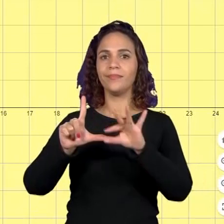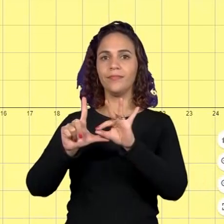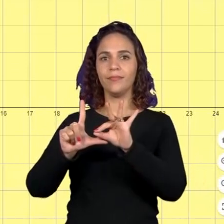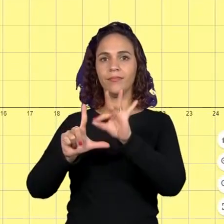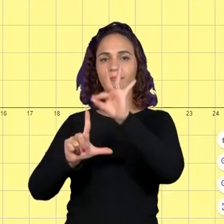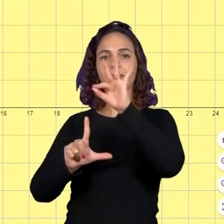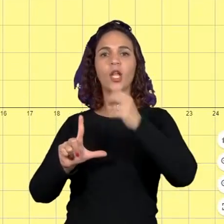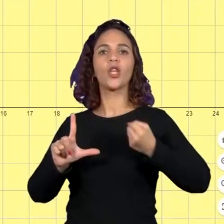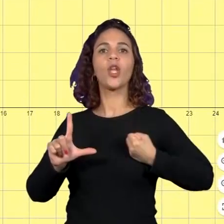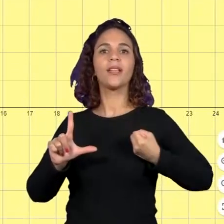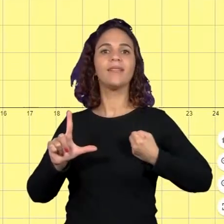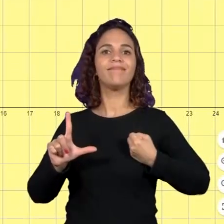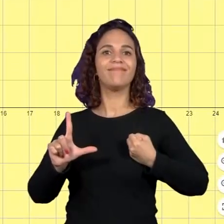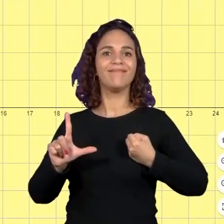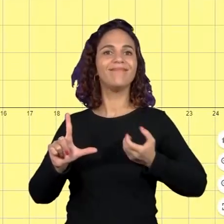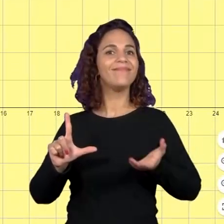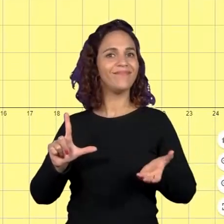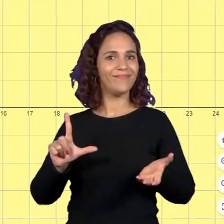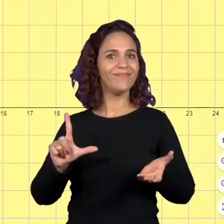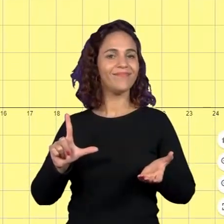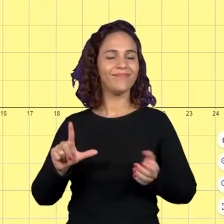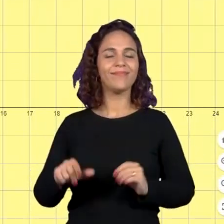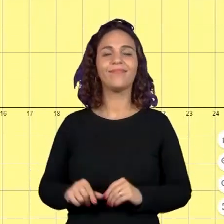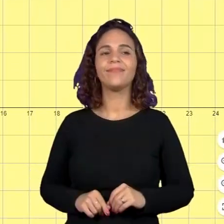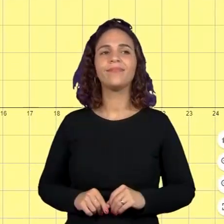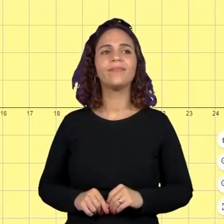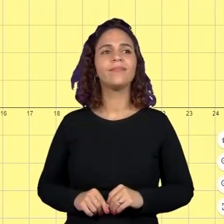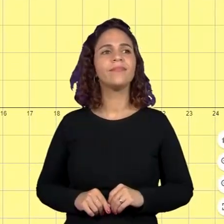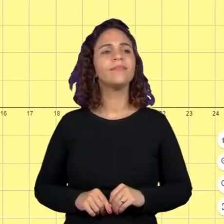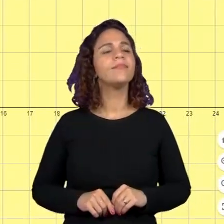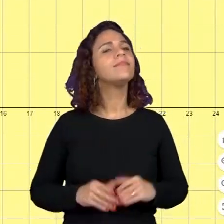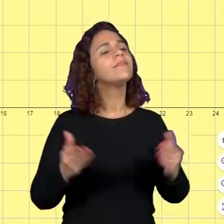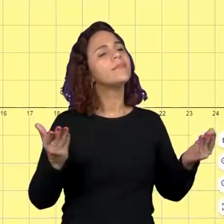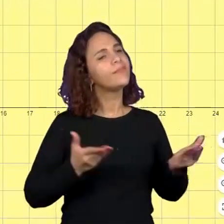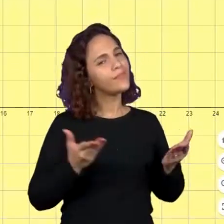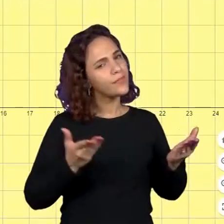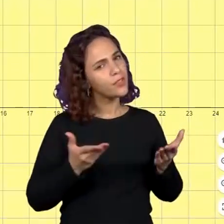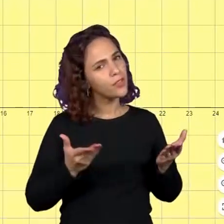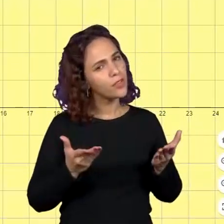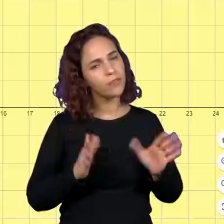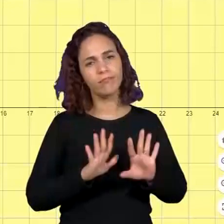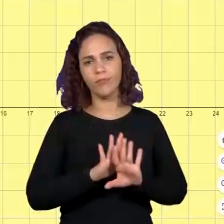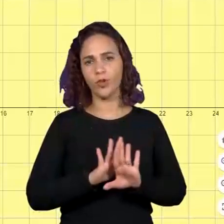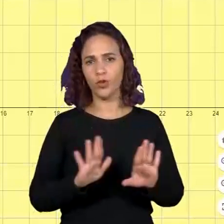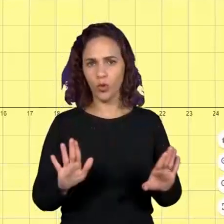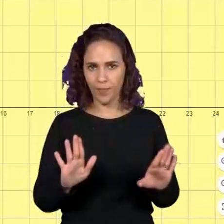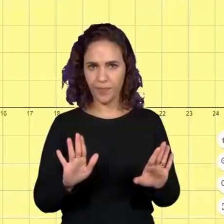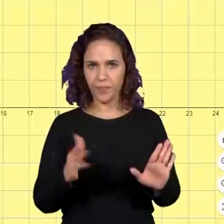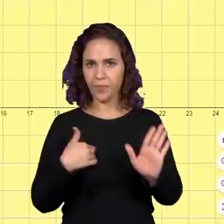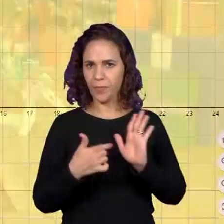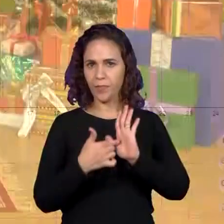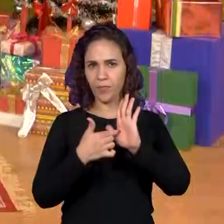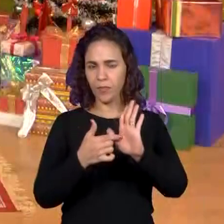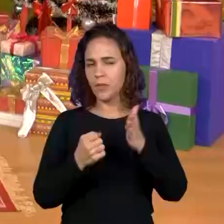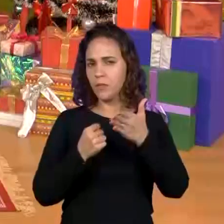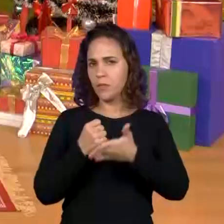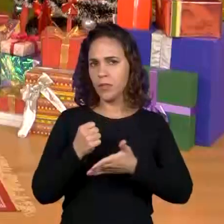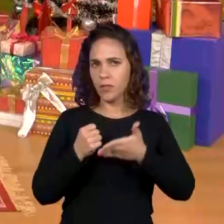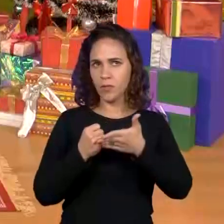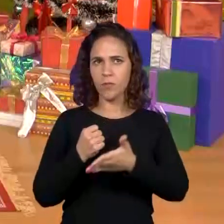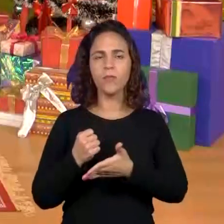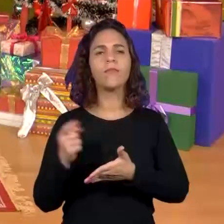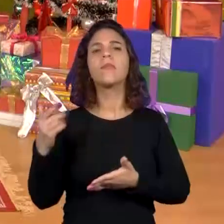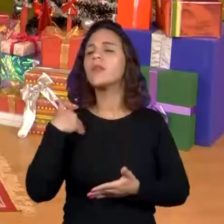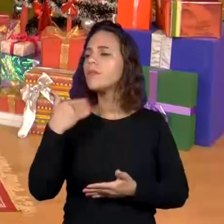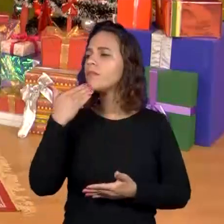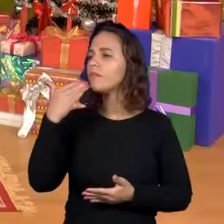notas. nota. Muito bem. Professora Ju, por hoje a gente vai ficar por aqui. Eu vou colocar, o oráculo vai pôr na tela